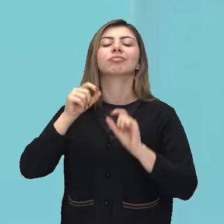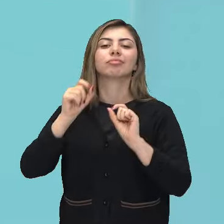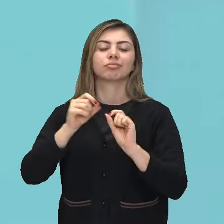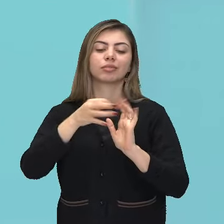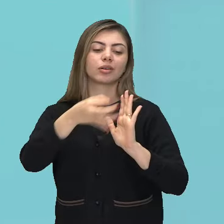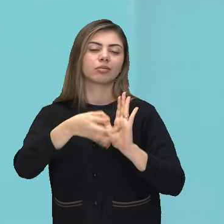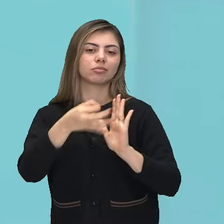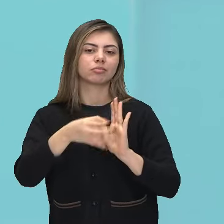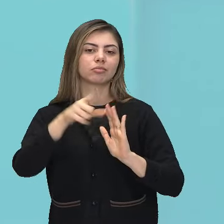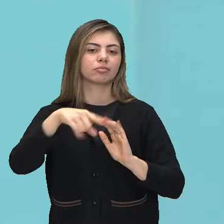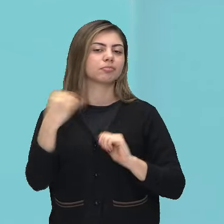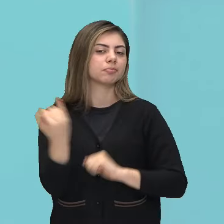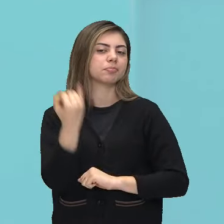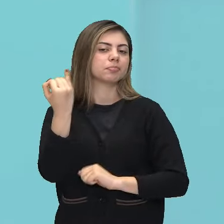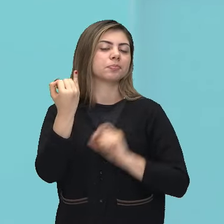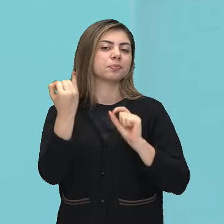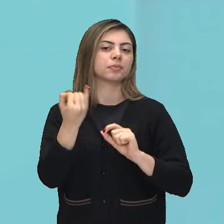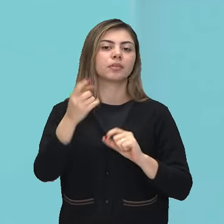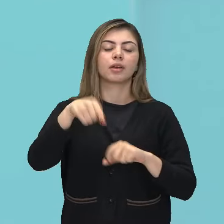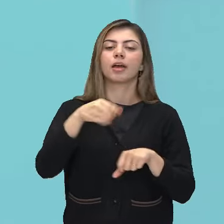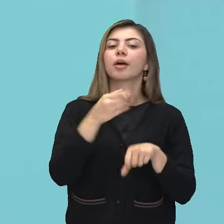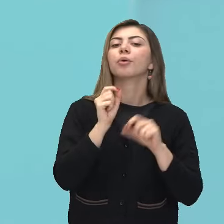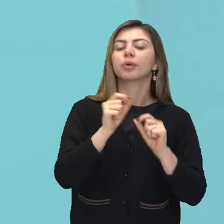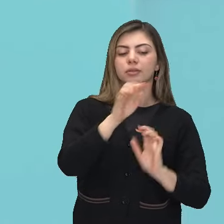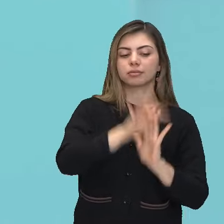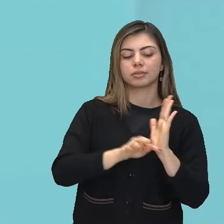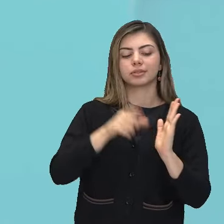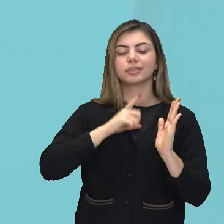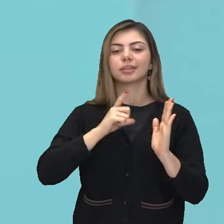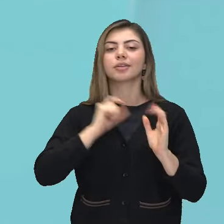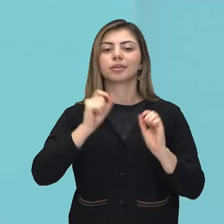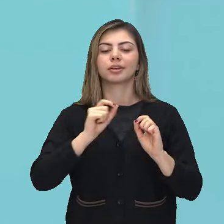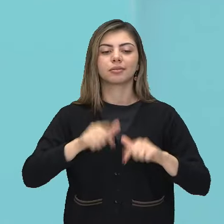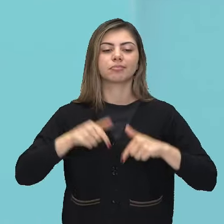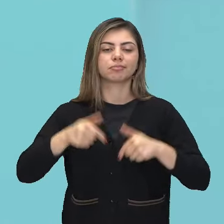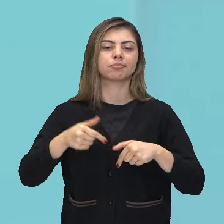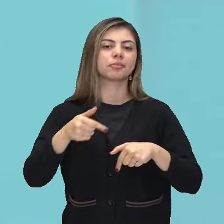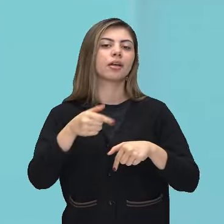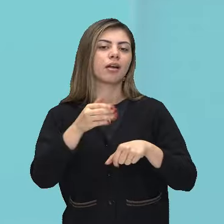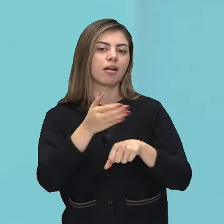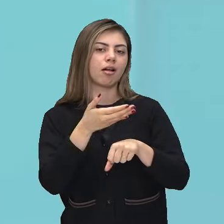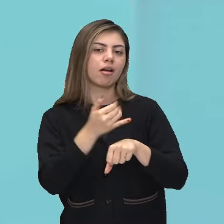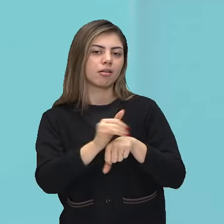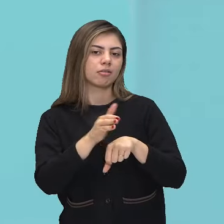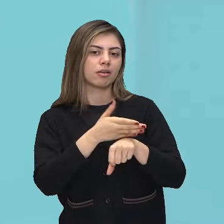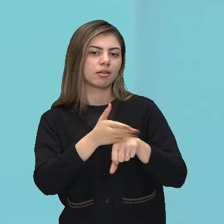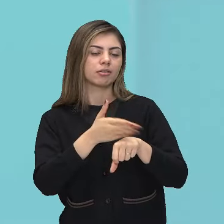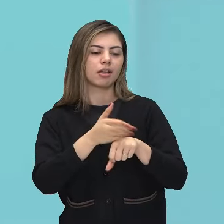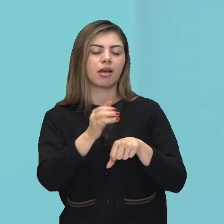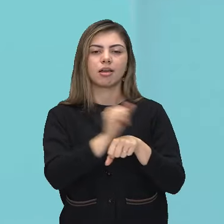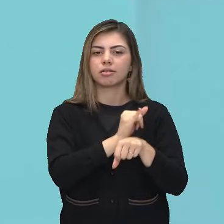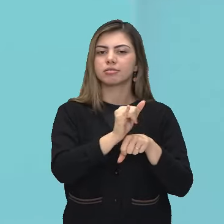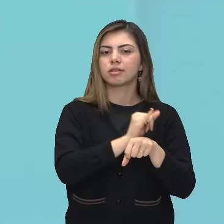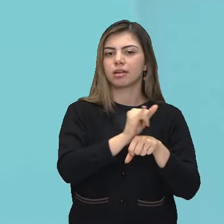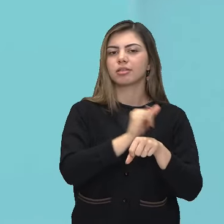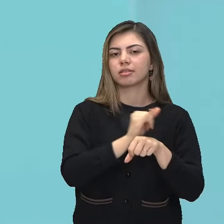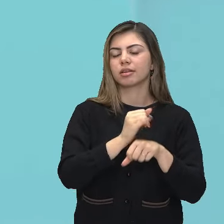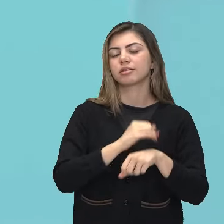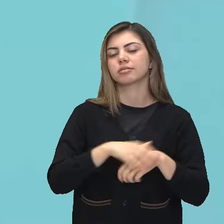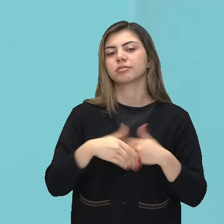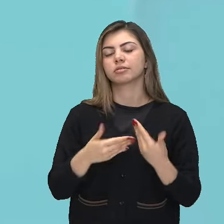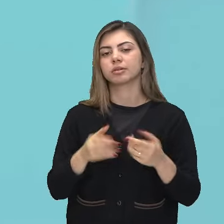importância de falar sobre as práticas sustentáveis E aí ele vai falar sobre preservação ambiental que tá dentro da temática